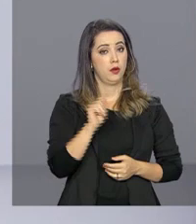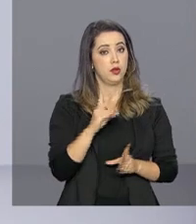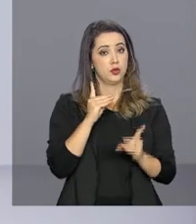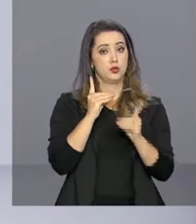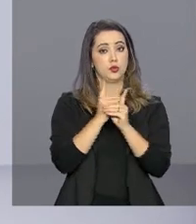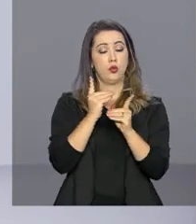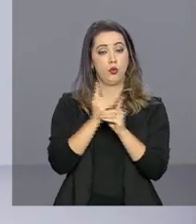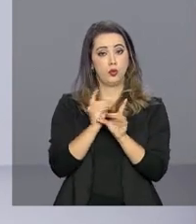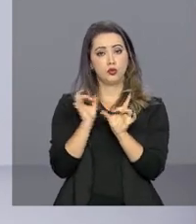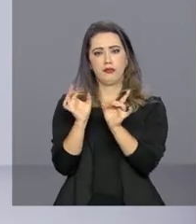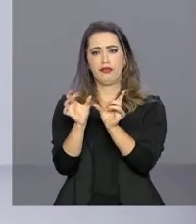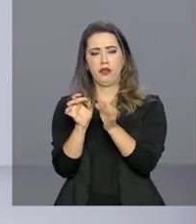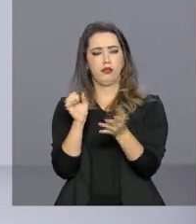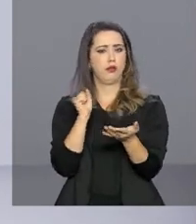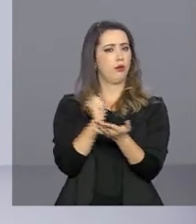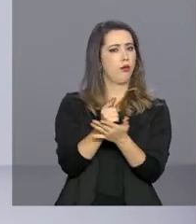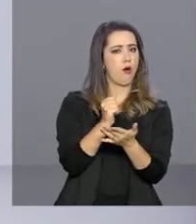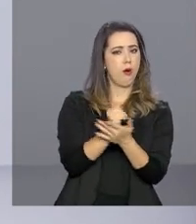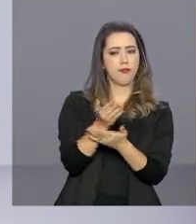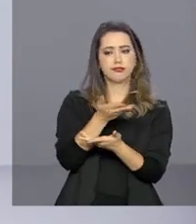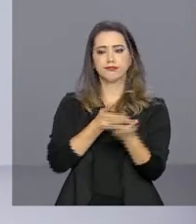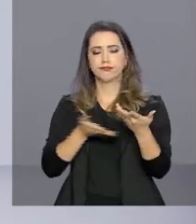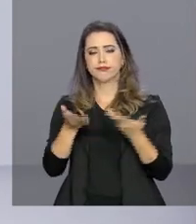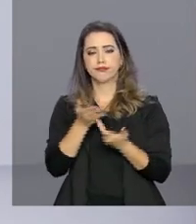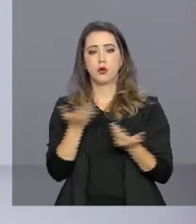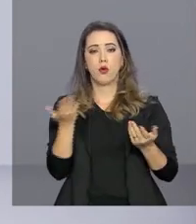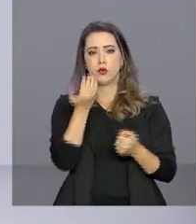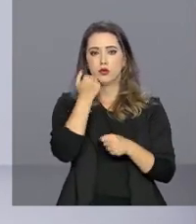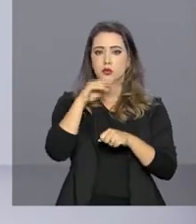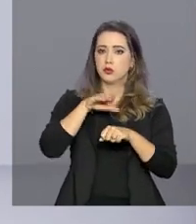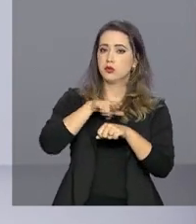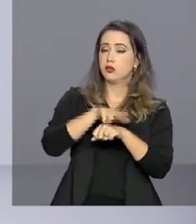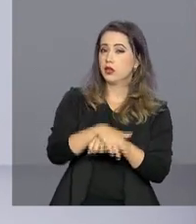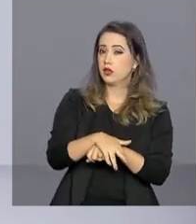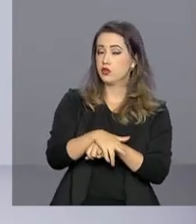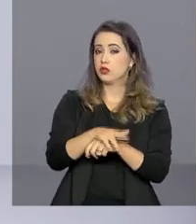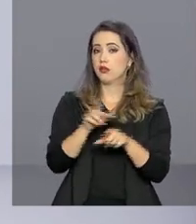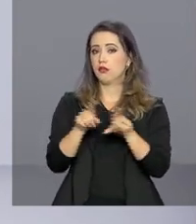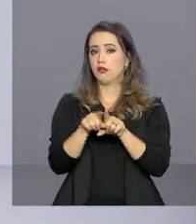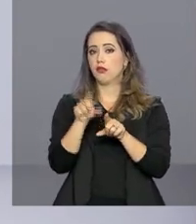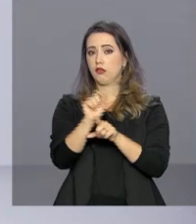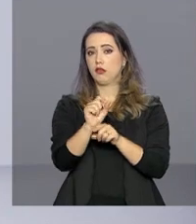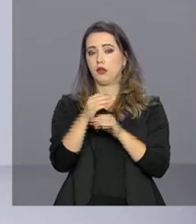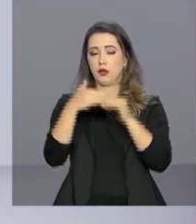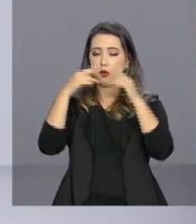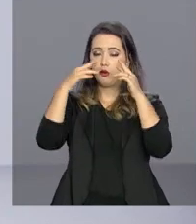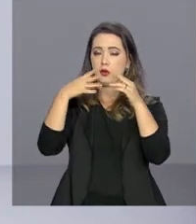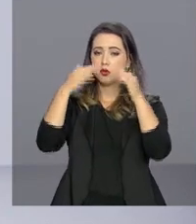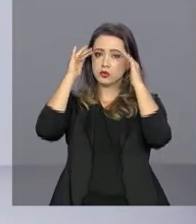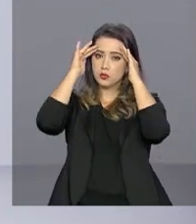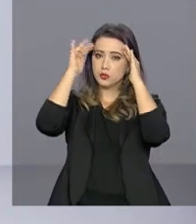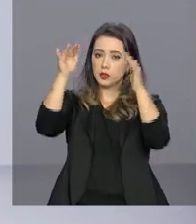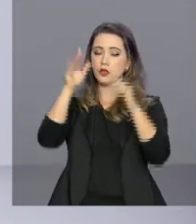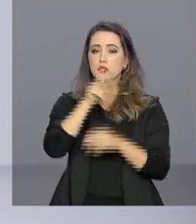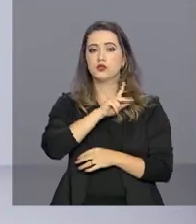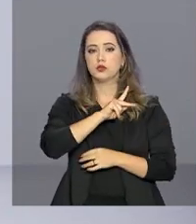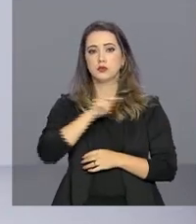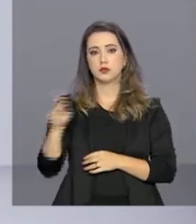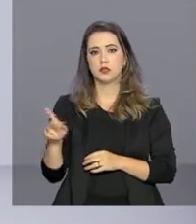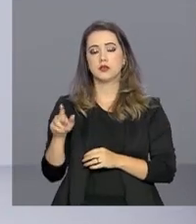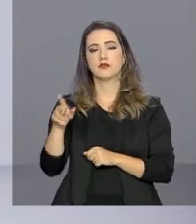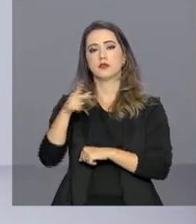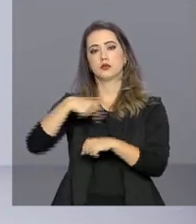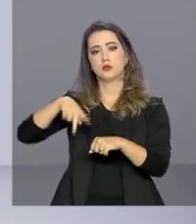ainda hoje o presidente michel temer participa de jantar em homenagem aos chefes de estado e de governo uma equipe da nbr está em